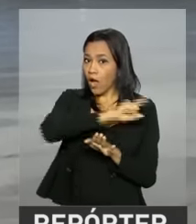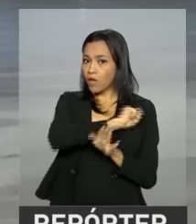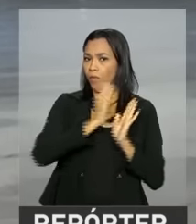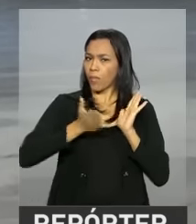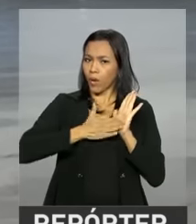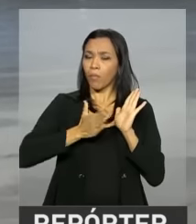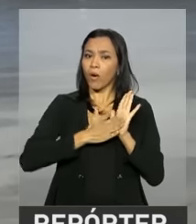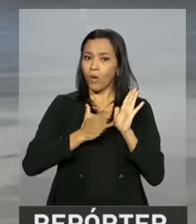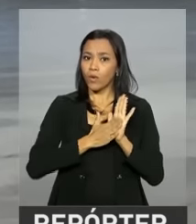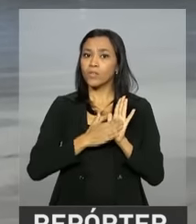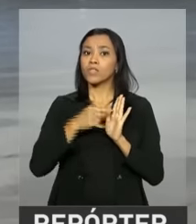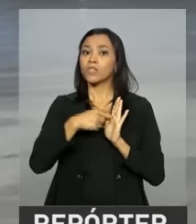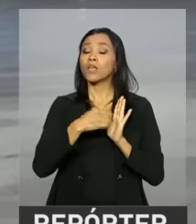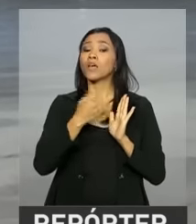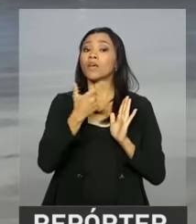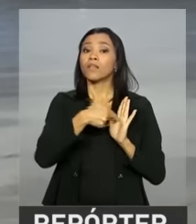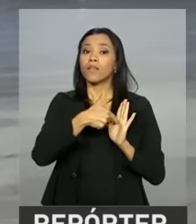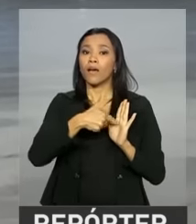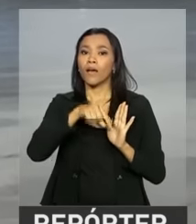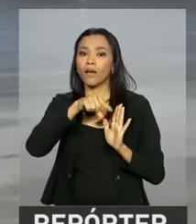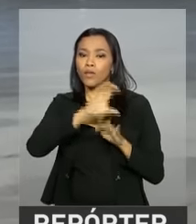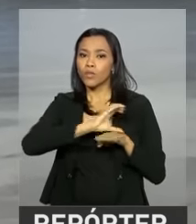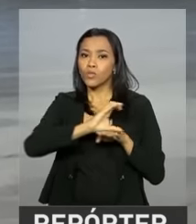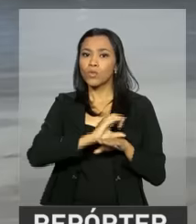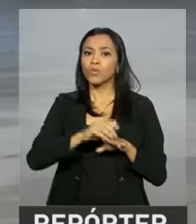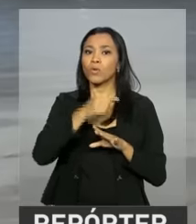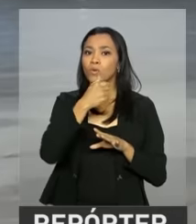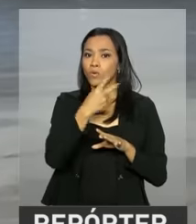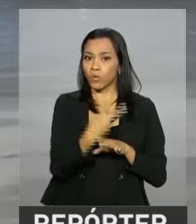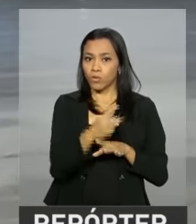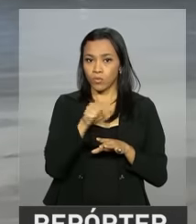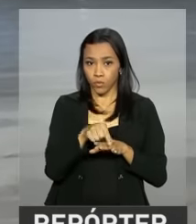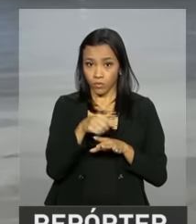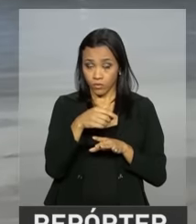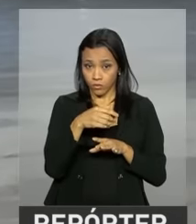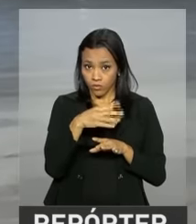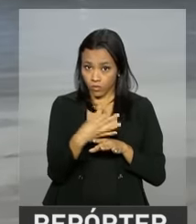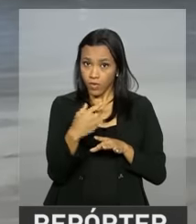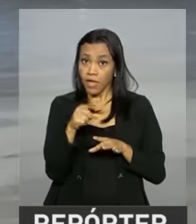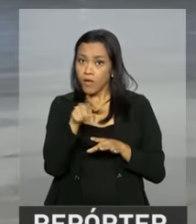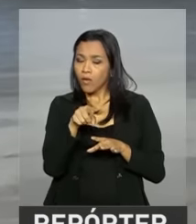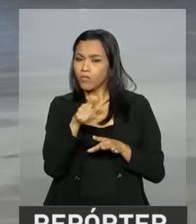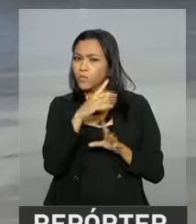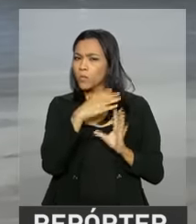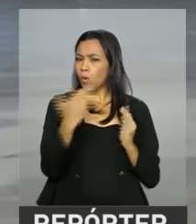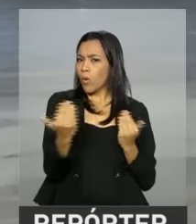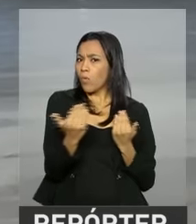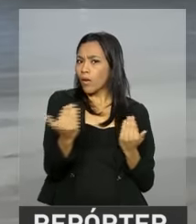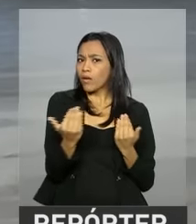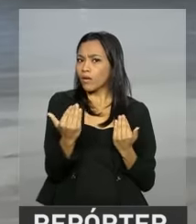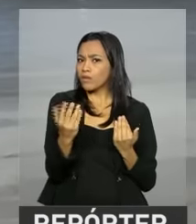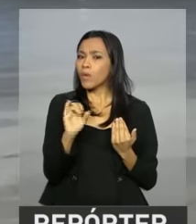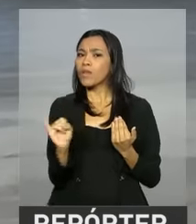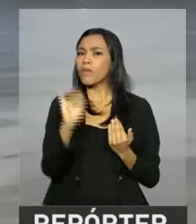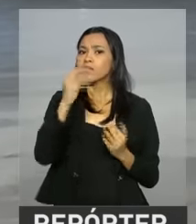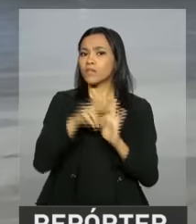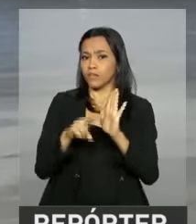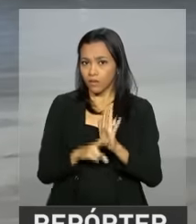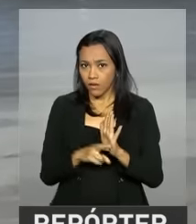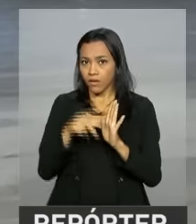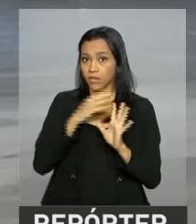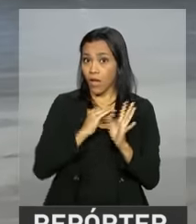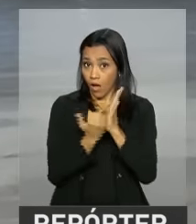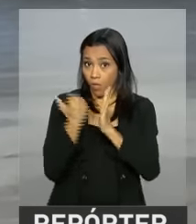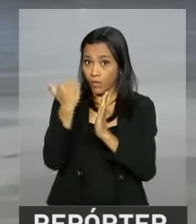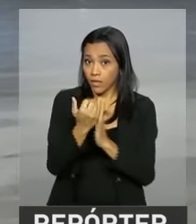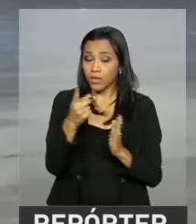constituição 241 que diz que os gastos só podem aumentar em um ano de acordo com o que foram no ano anterior mas a inflação ou seja ele está